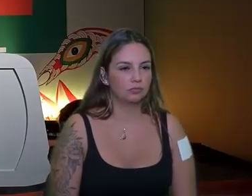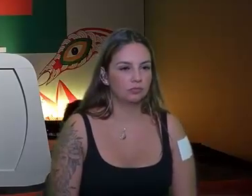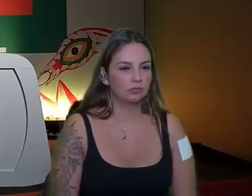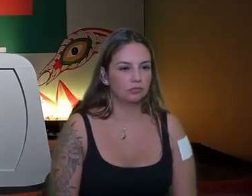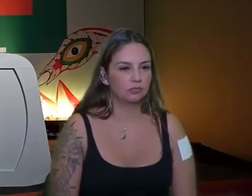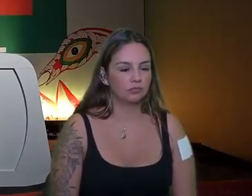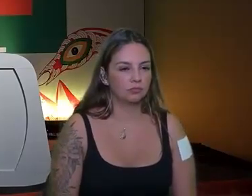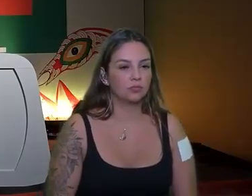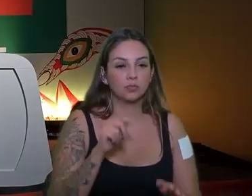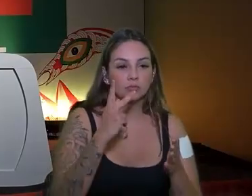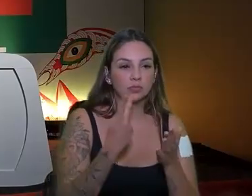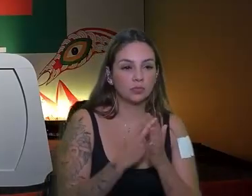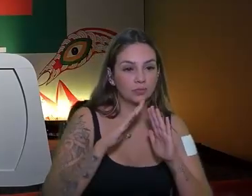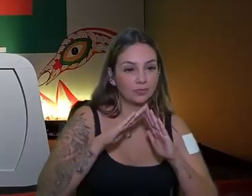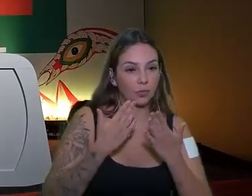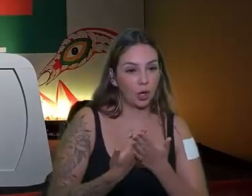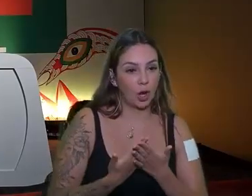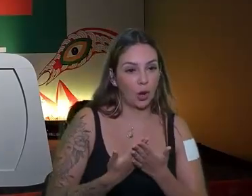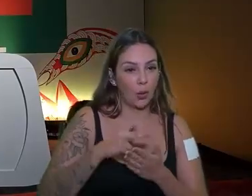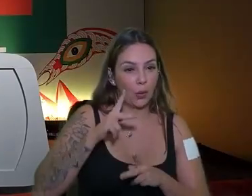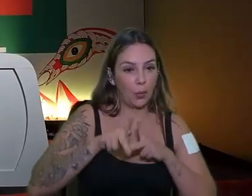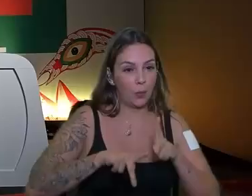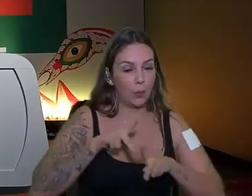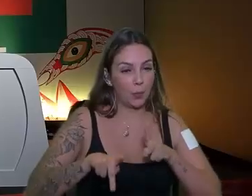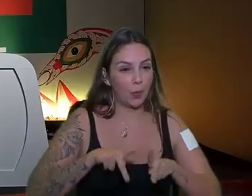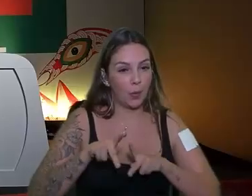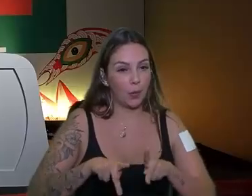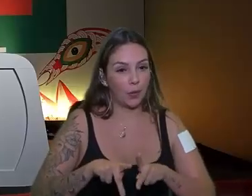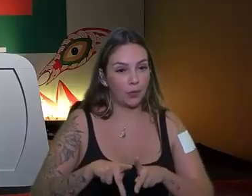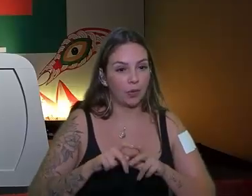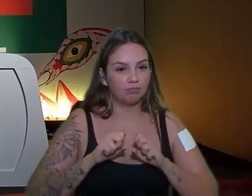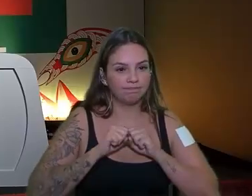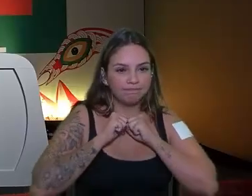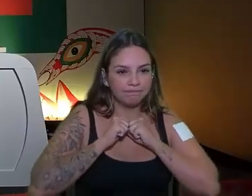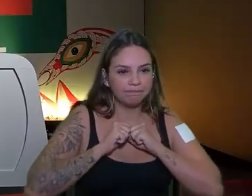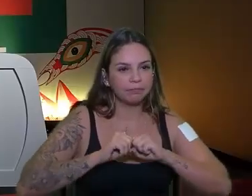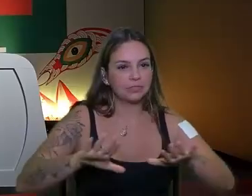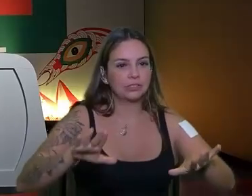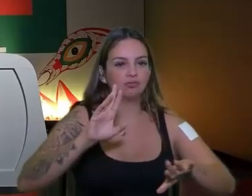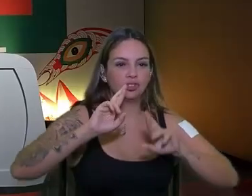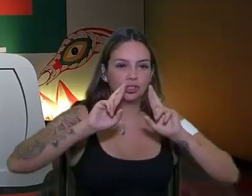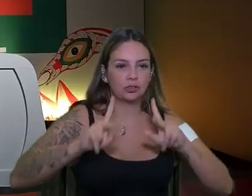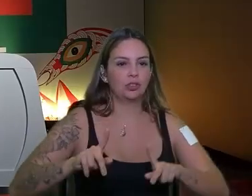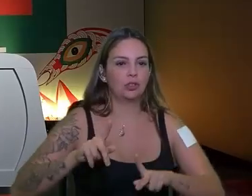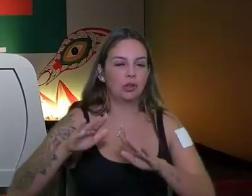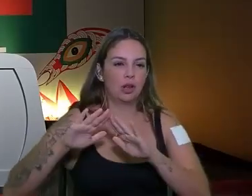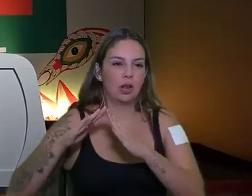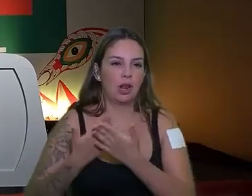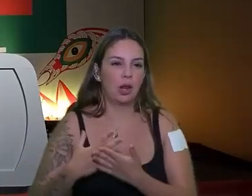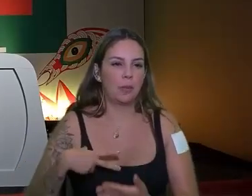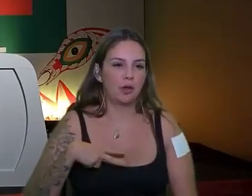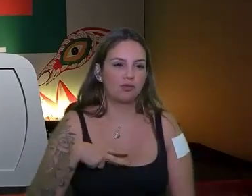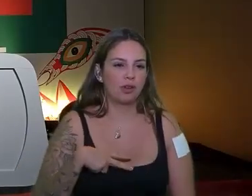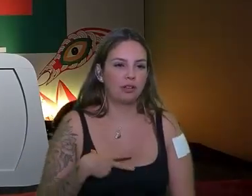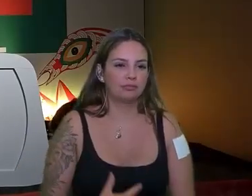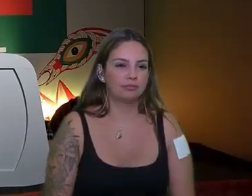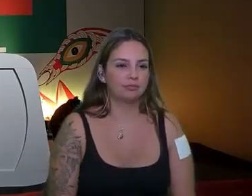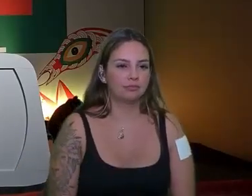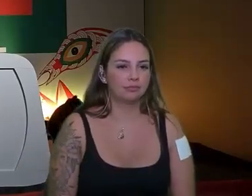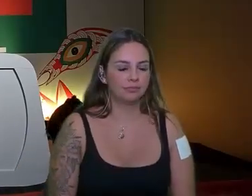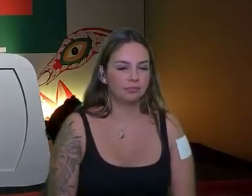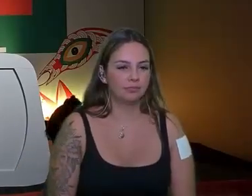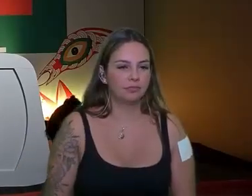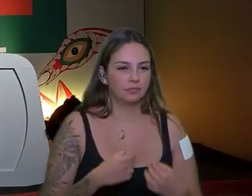O que aconteceu na escola pública, na pandemia, foi muito diferente do que aconteceu na escola privada. Enquanto na